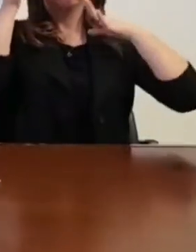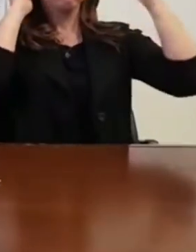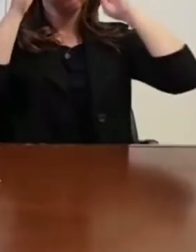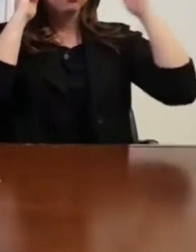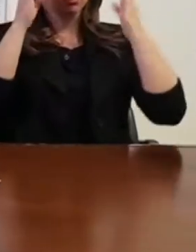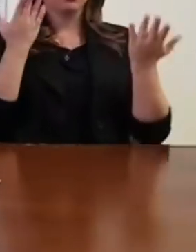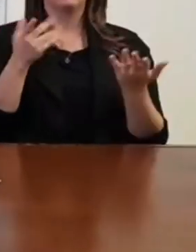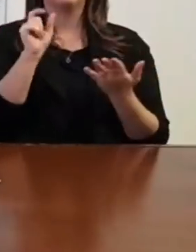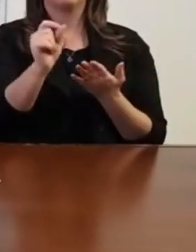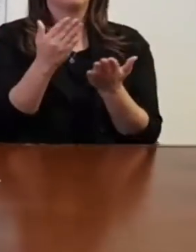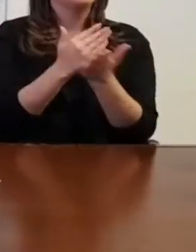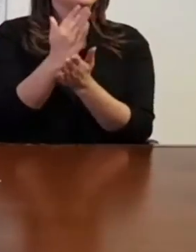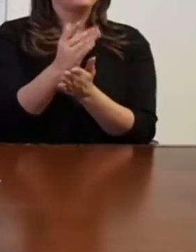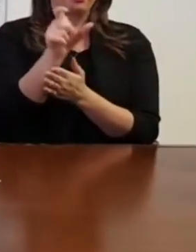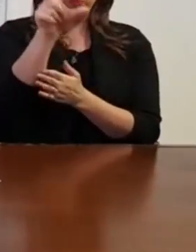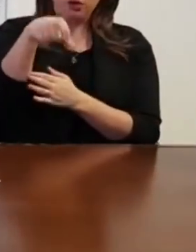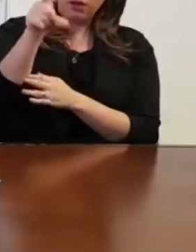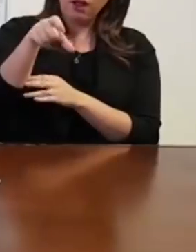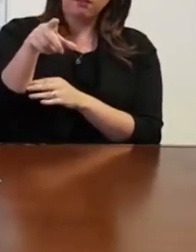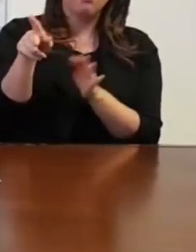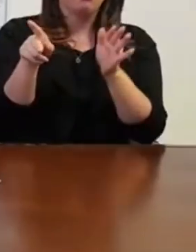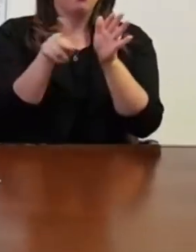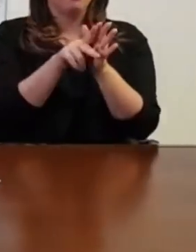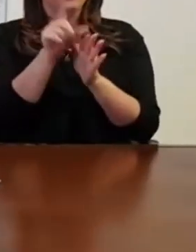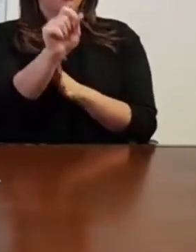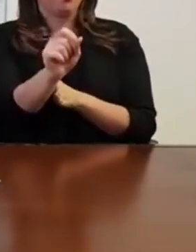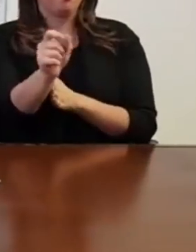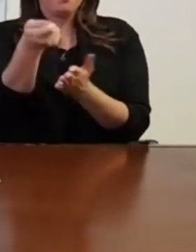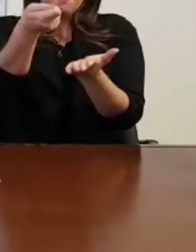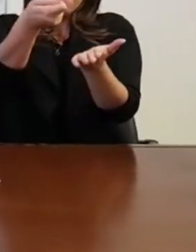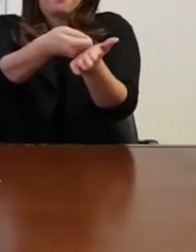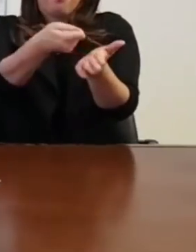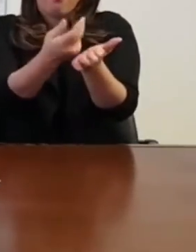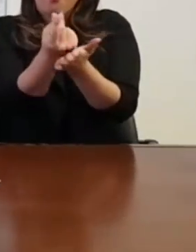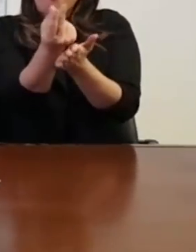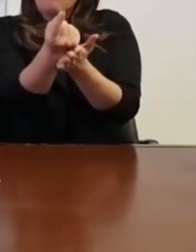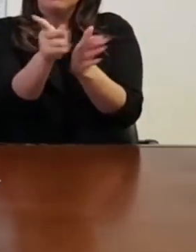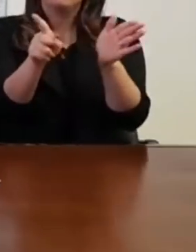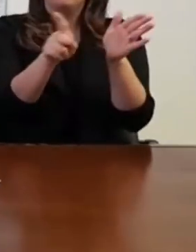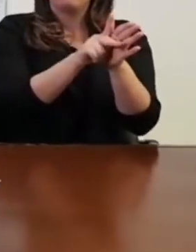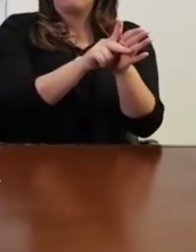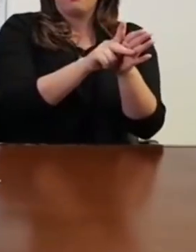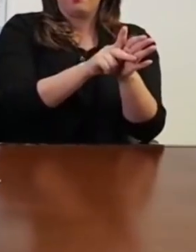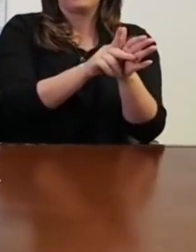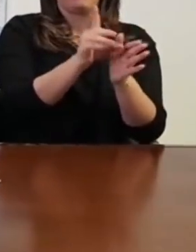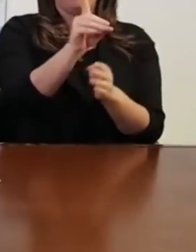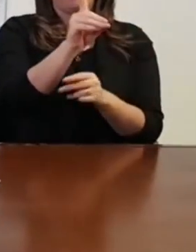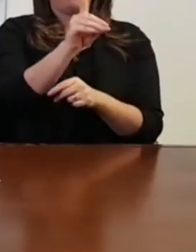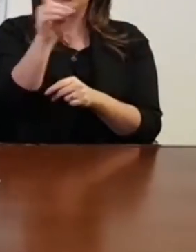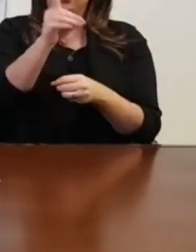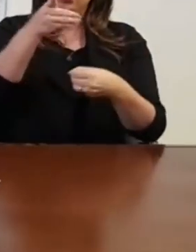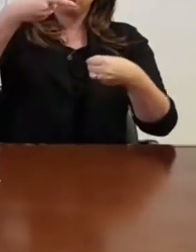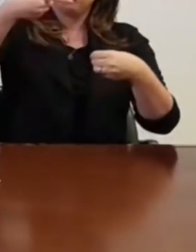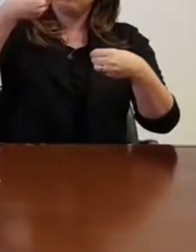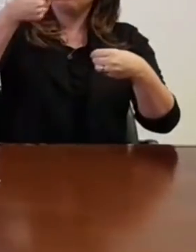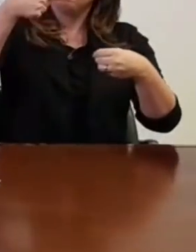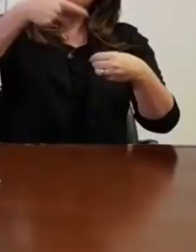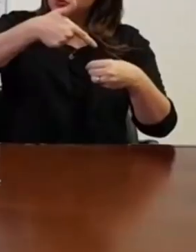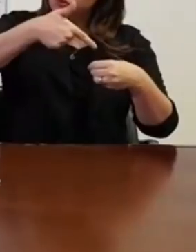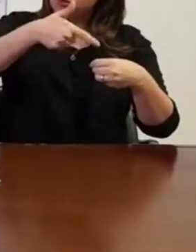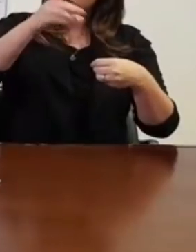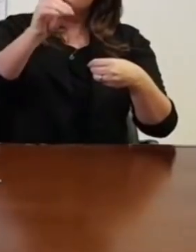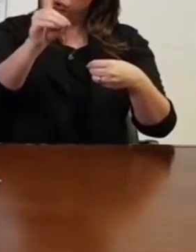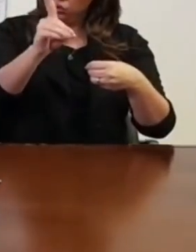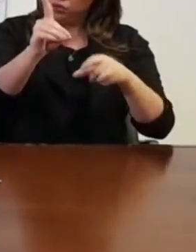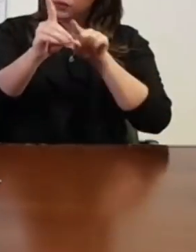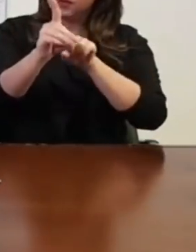cartão ali, né, com óleo diesel. O que é isso? Ele vai pagar o preço do óleo diesel do dia. E ali, por exemplo, comprou, por exemplo, 500 litros de